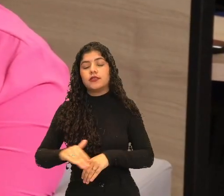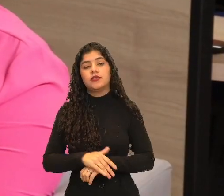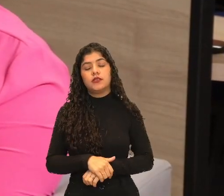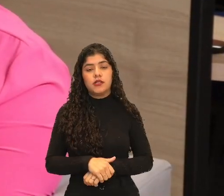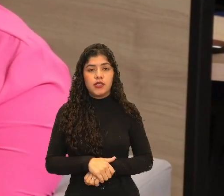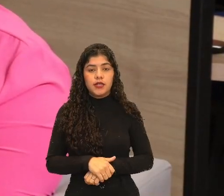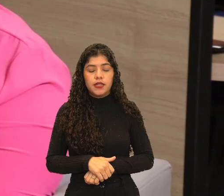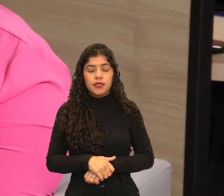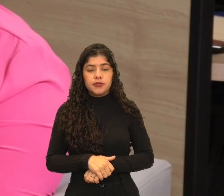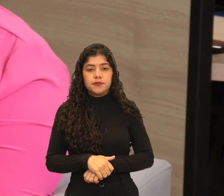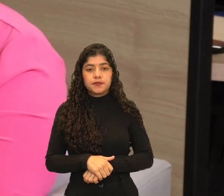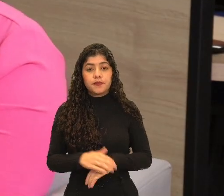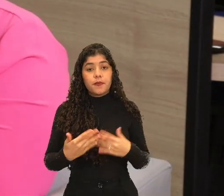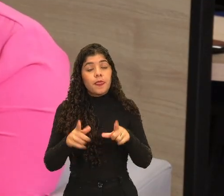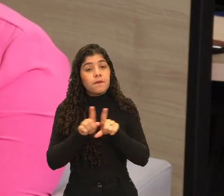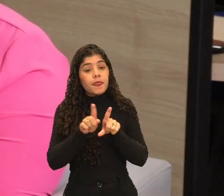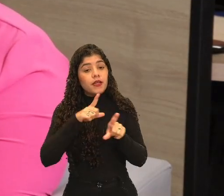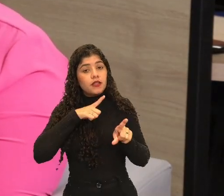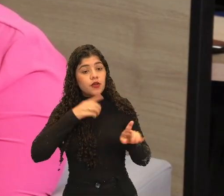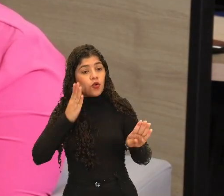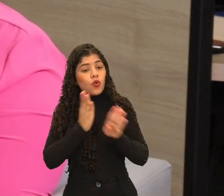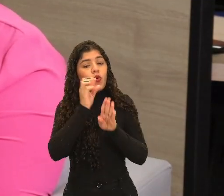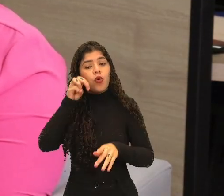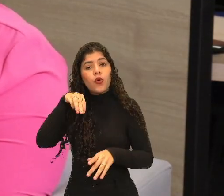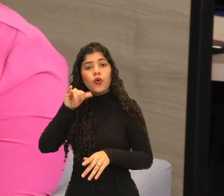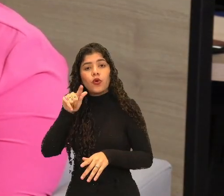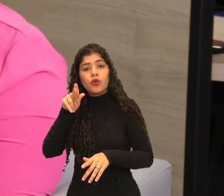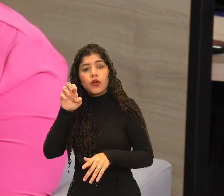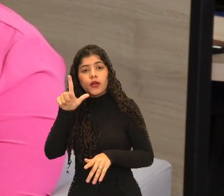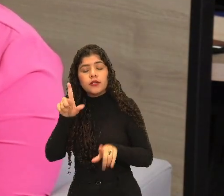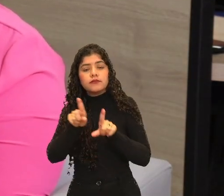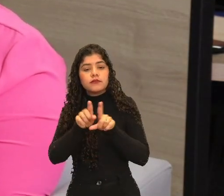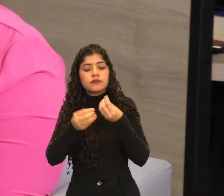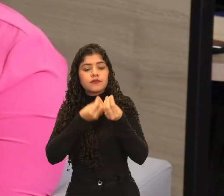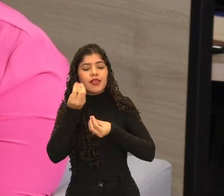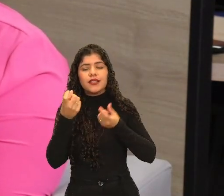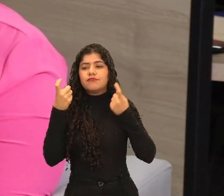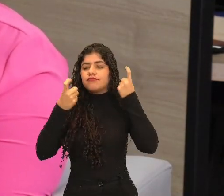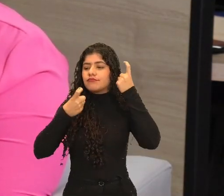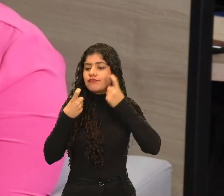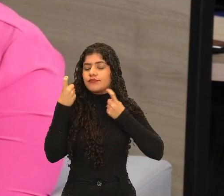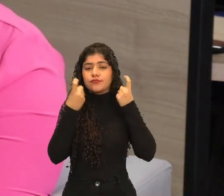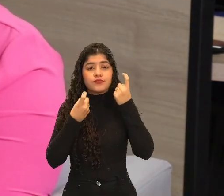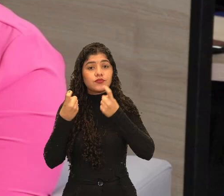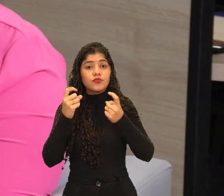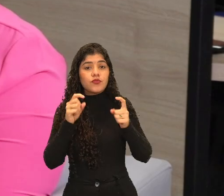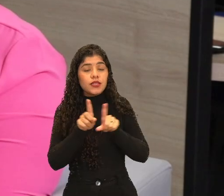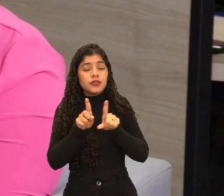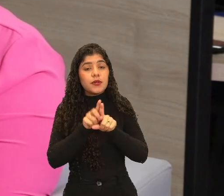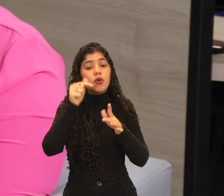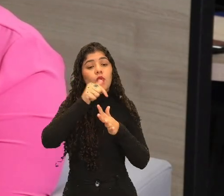Lidiane, quando houve o diagnóstico de Miguel, tu recebeu essas orientações, elas foram suficientes ou tu buscou